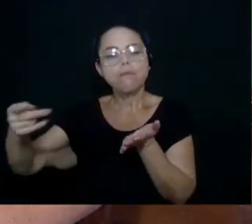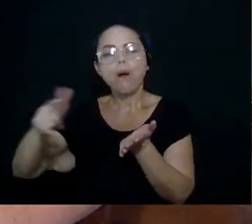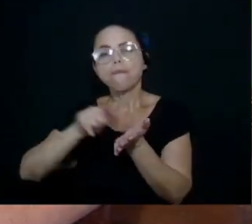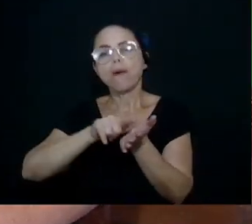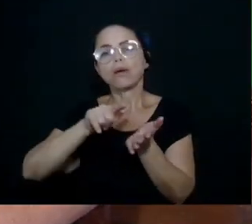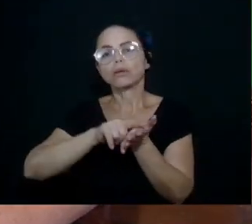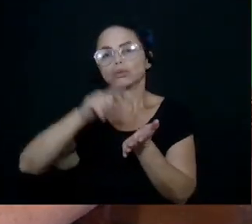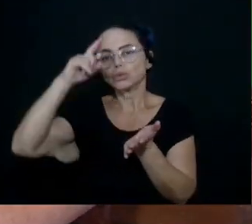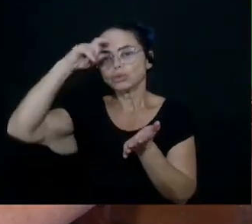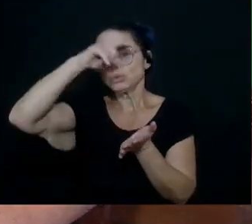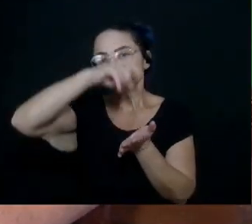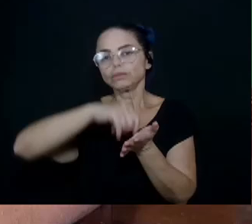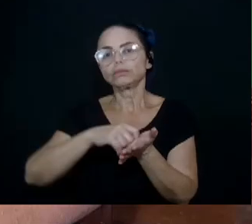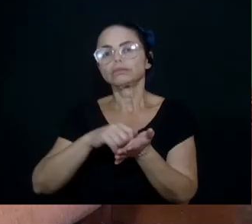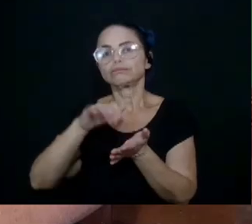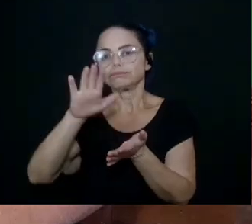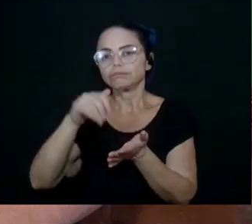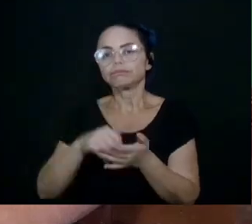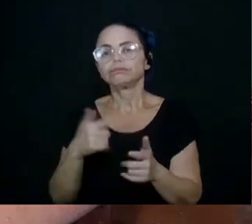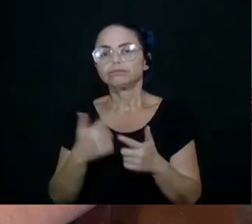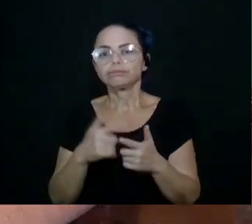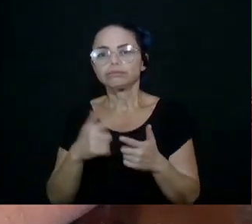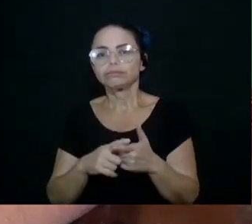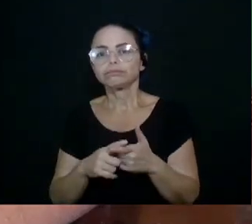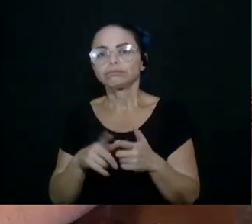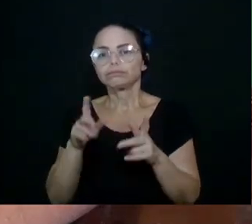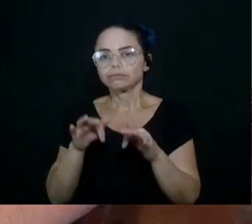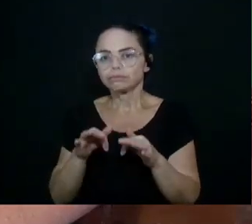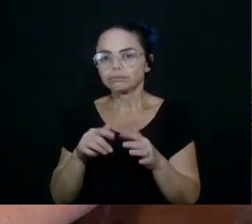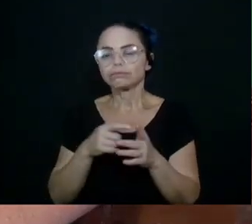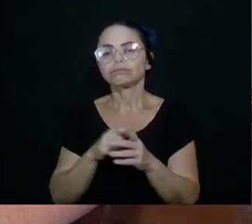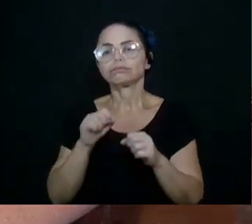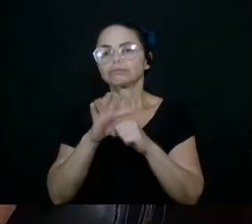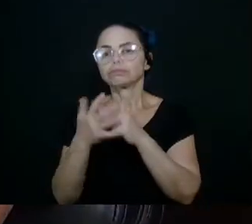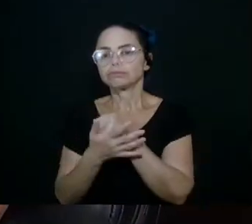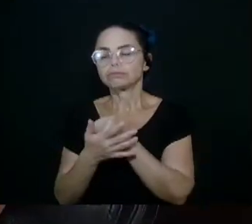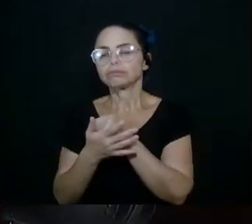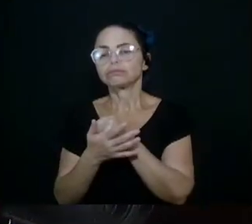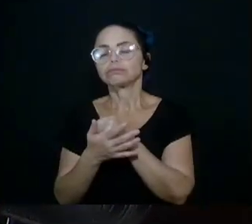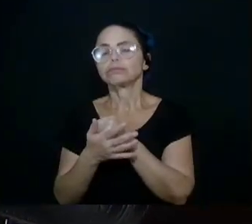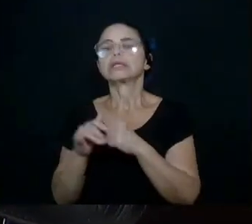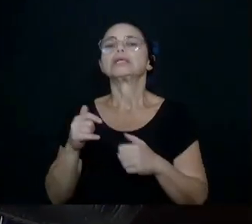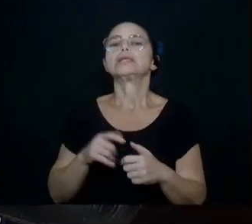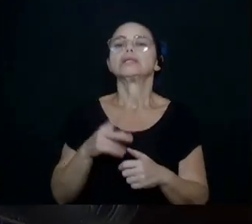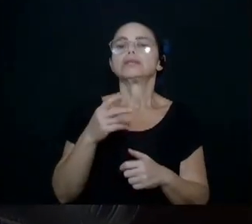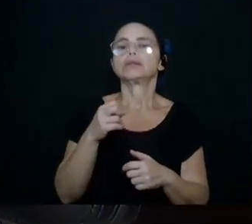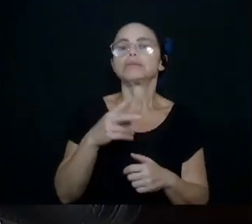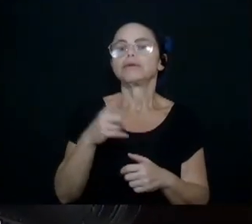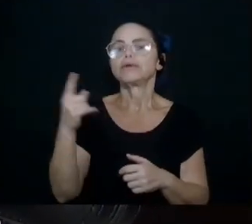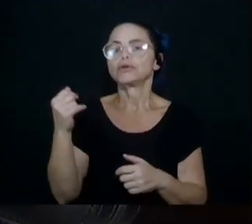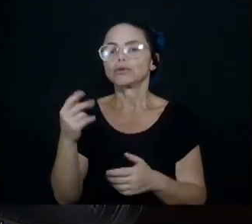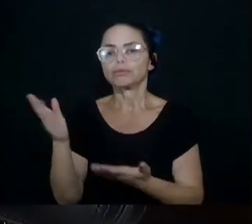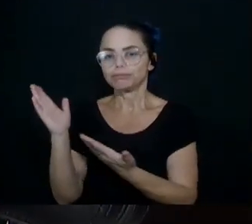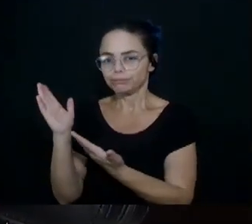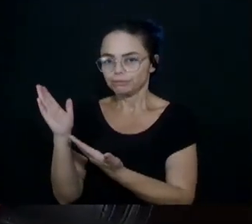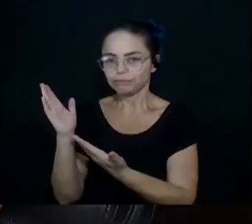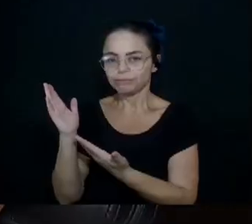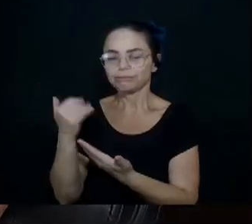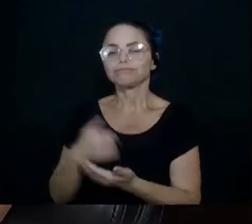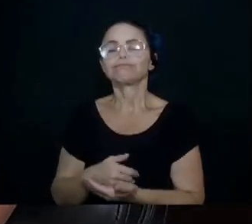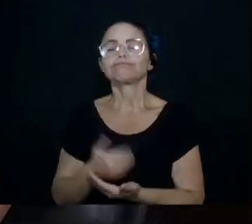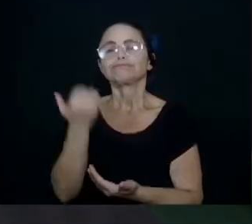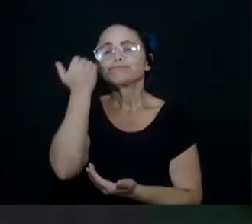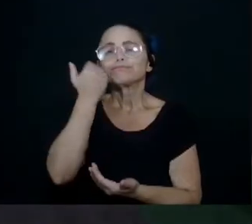ainda foi ainda maior porque foi no finalzinho da pandemia em 2021. Foi arriscado, hein? Foi muito arriscado.